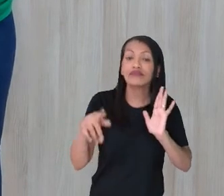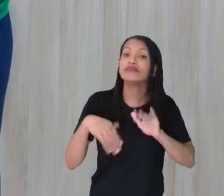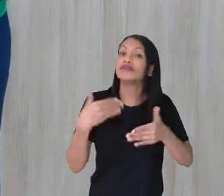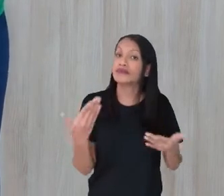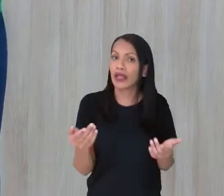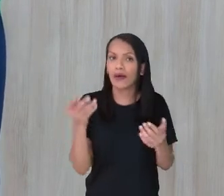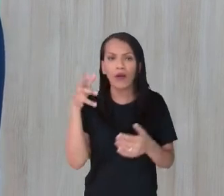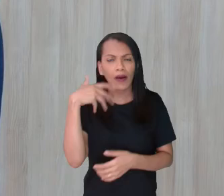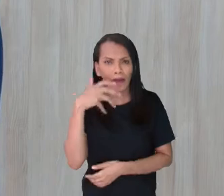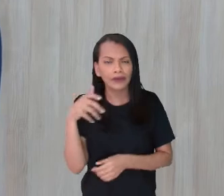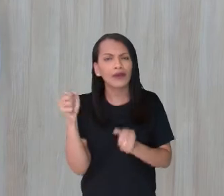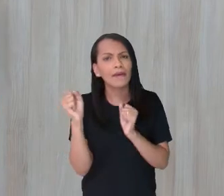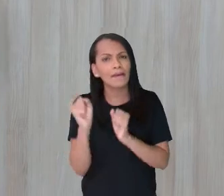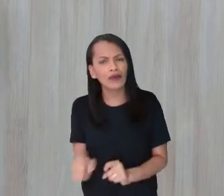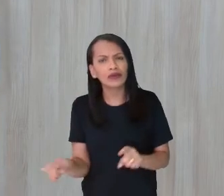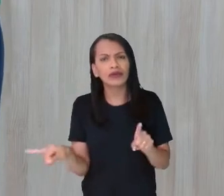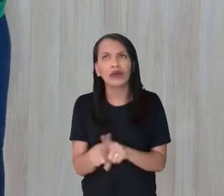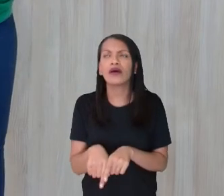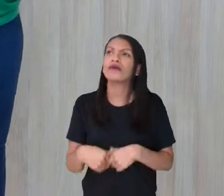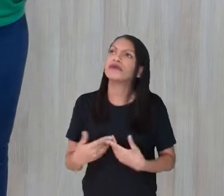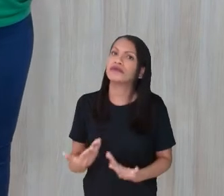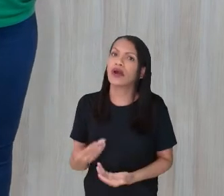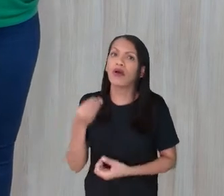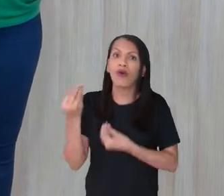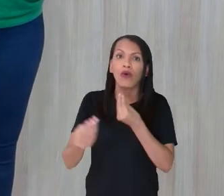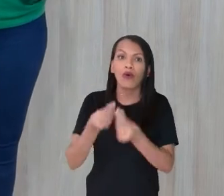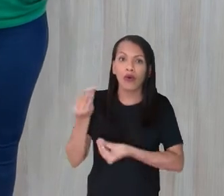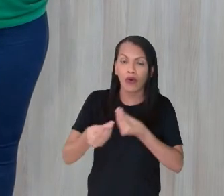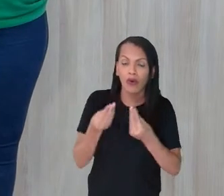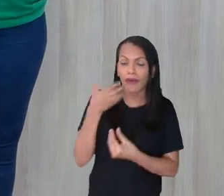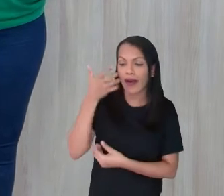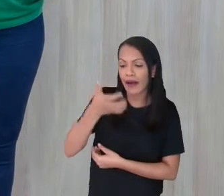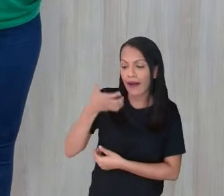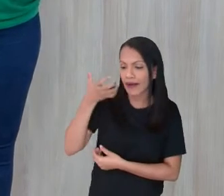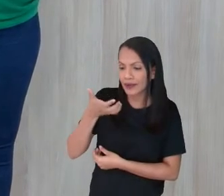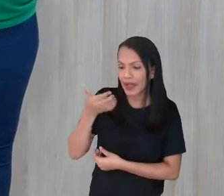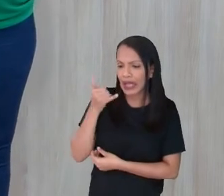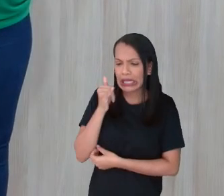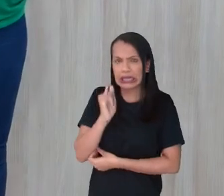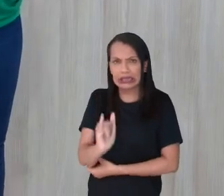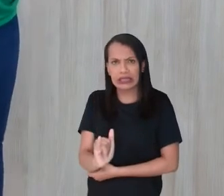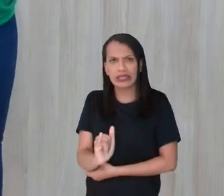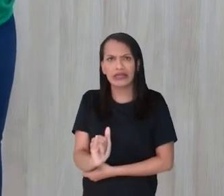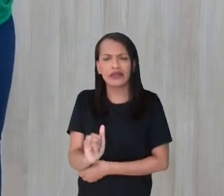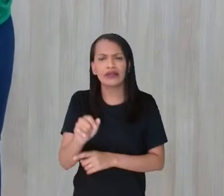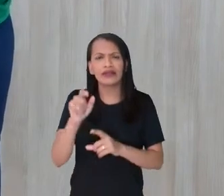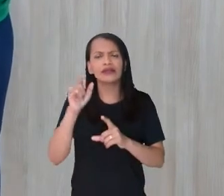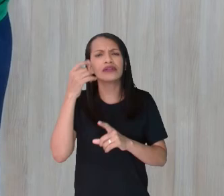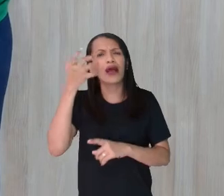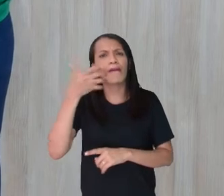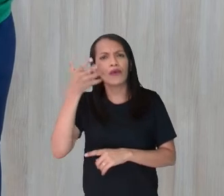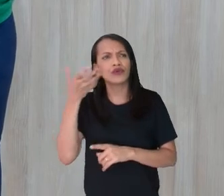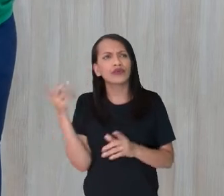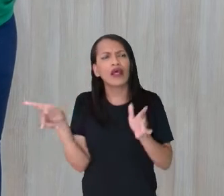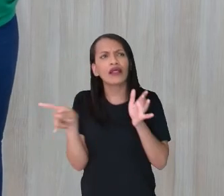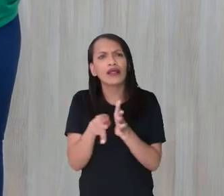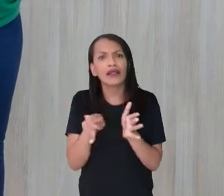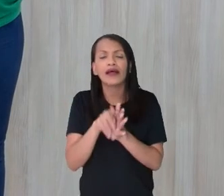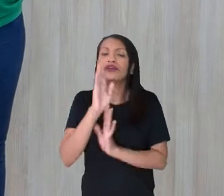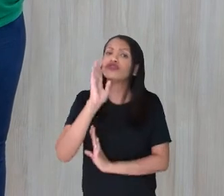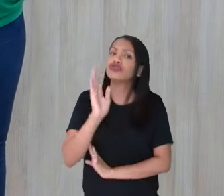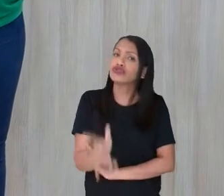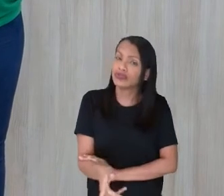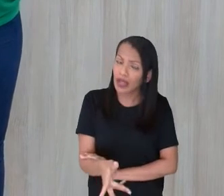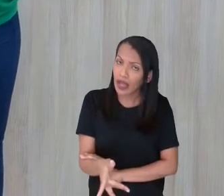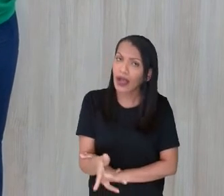pode dizer, como a cantora Y diz na música dela, e coloca lá o trecho da música. Isso já é um argumento,